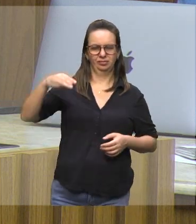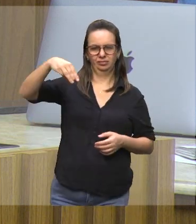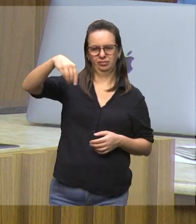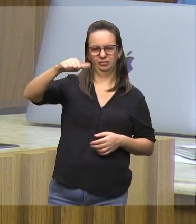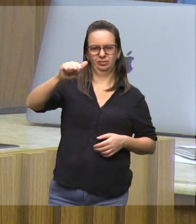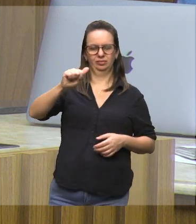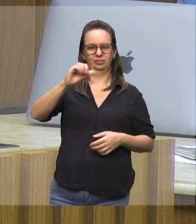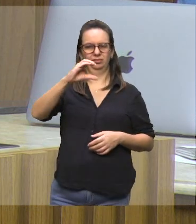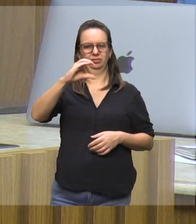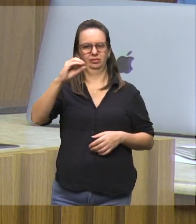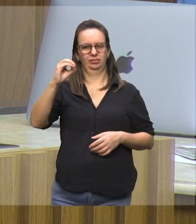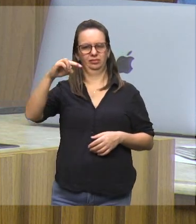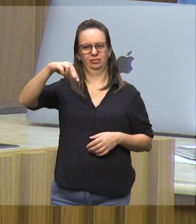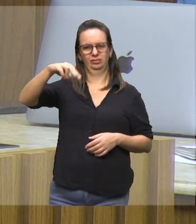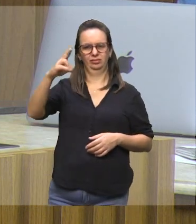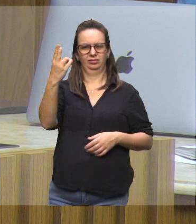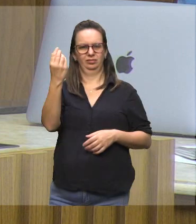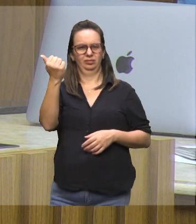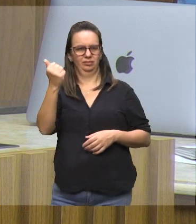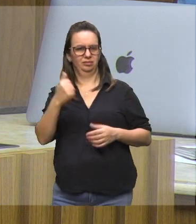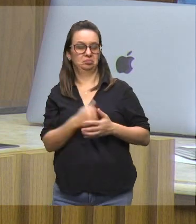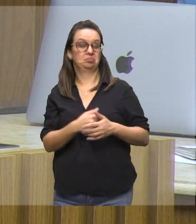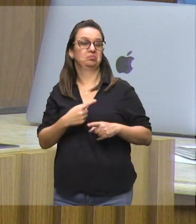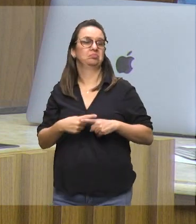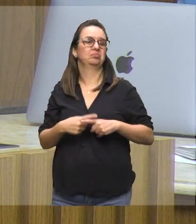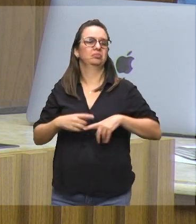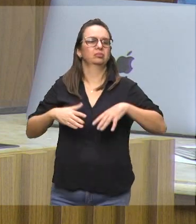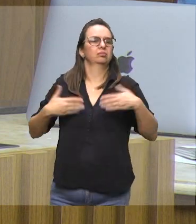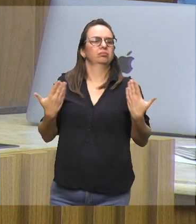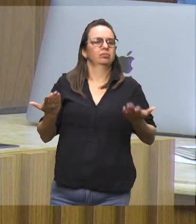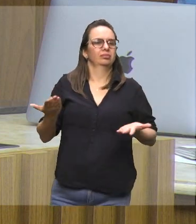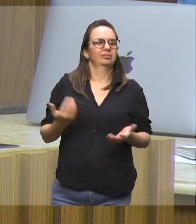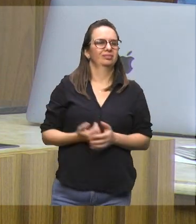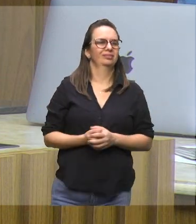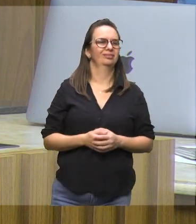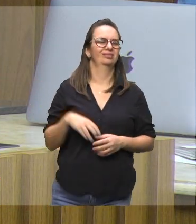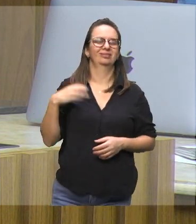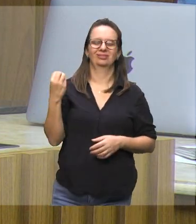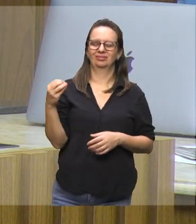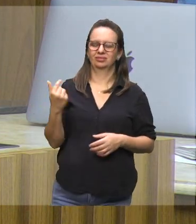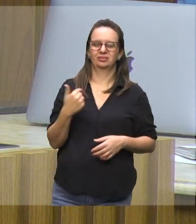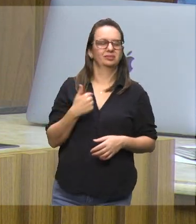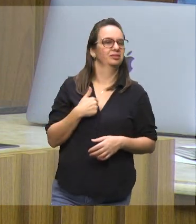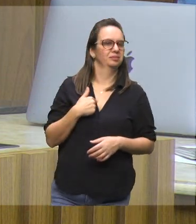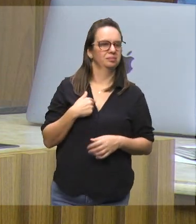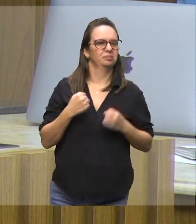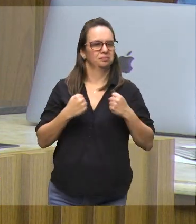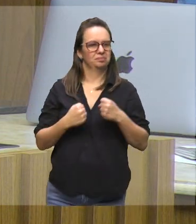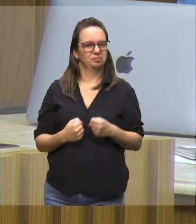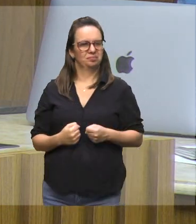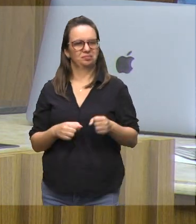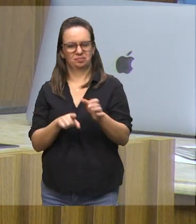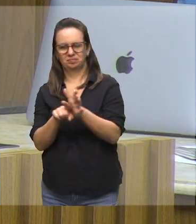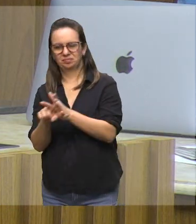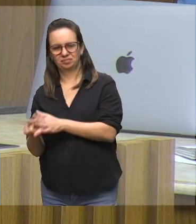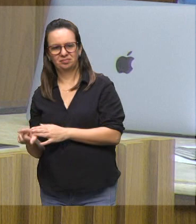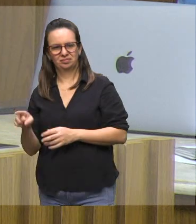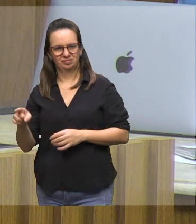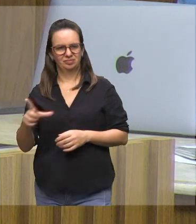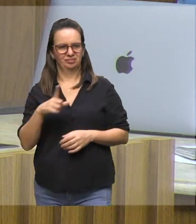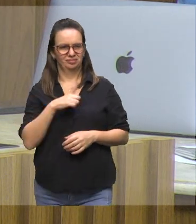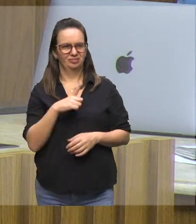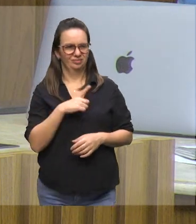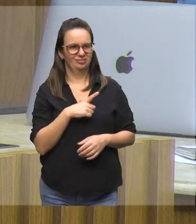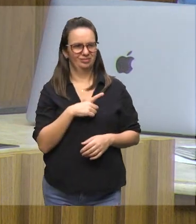Né? E aí logo, né, eu quando tenho oportunidade, logo eu pergunto, né, você tem alguém na família viciado